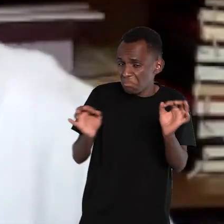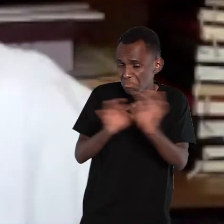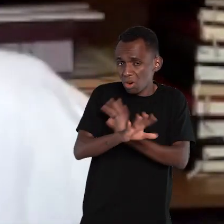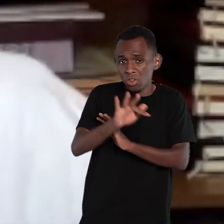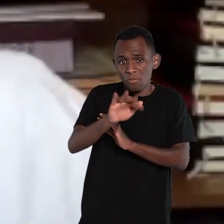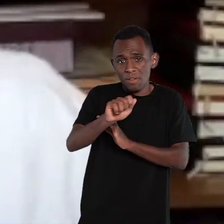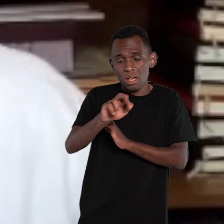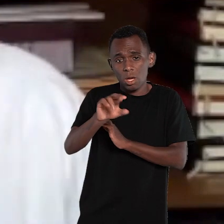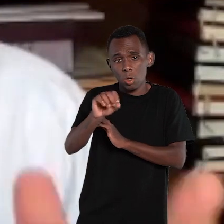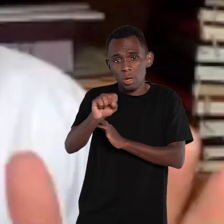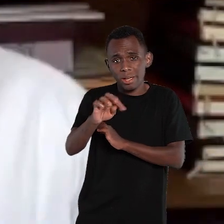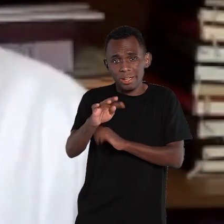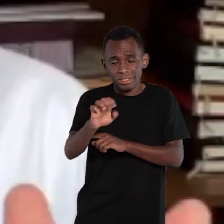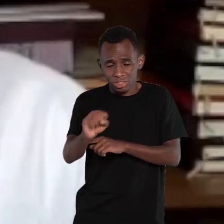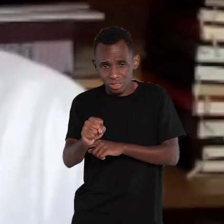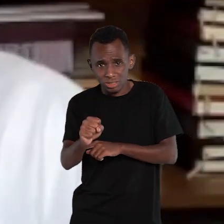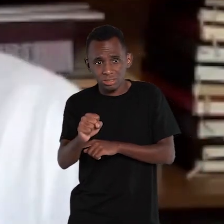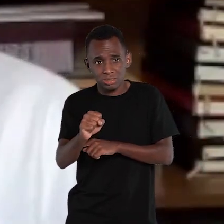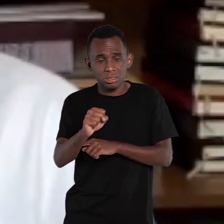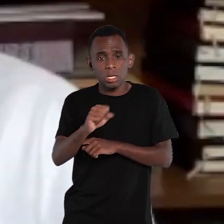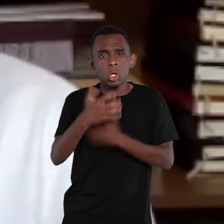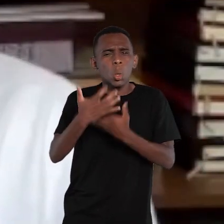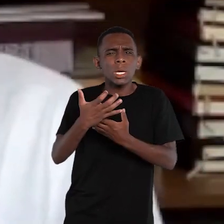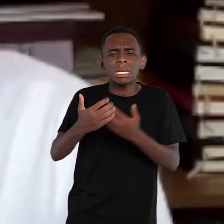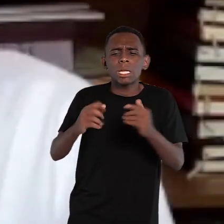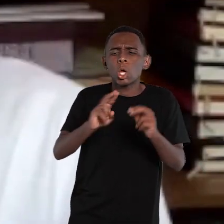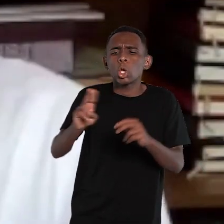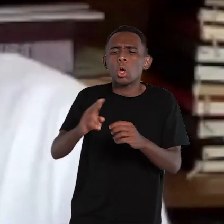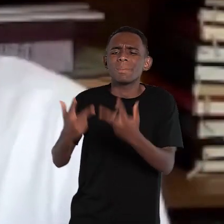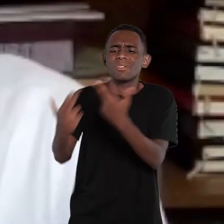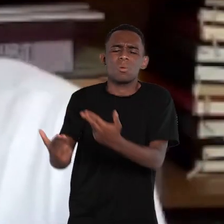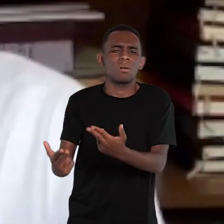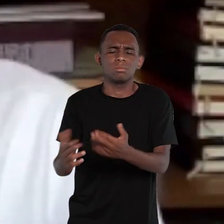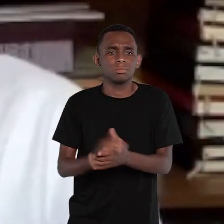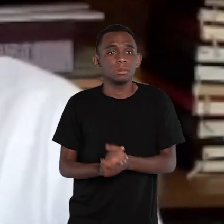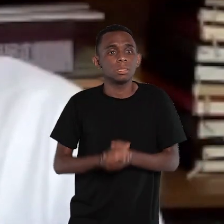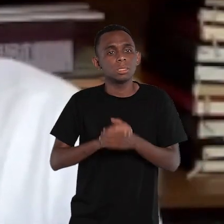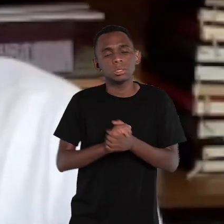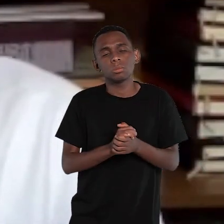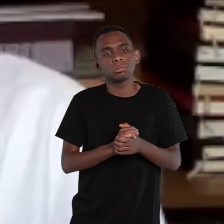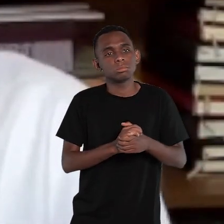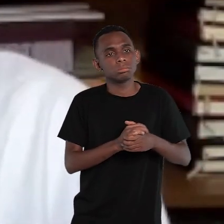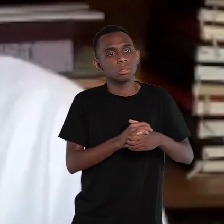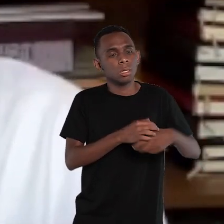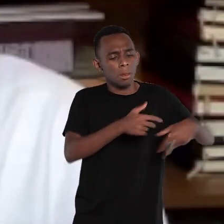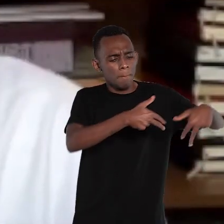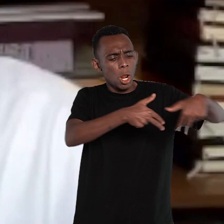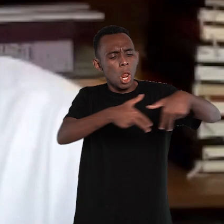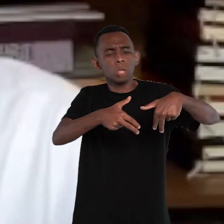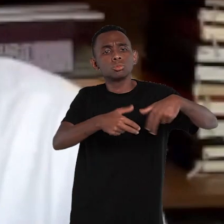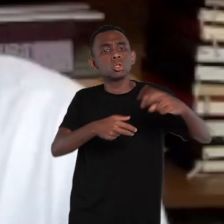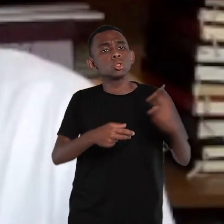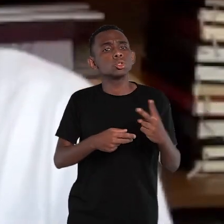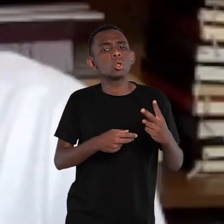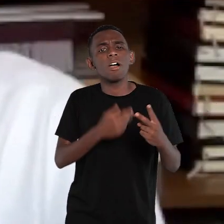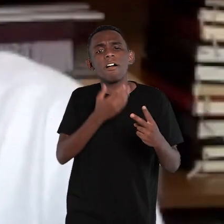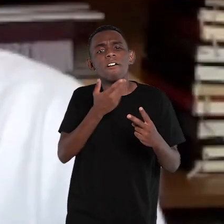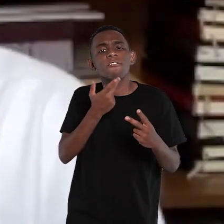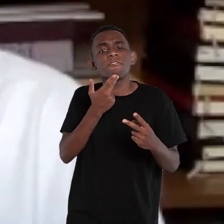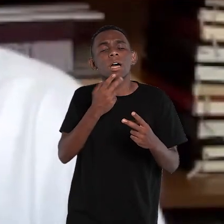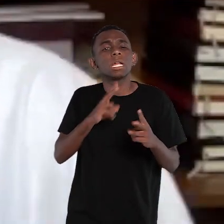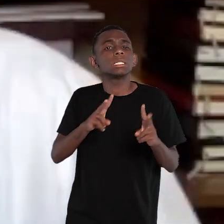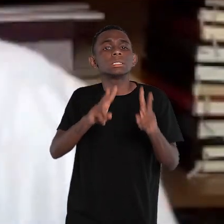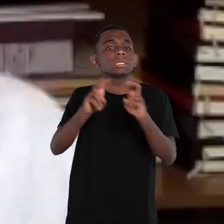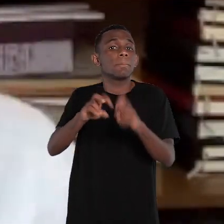Então eu saí do prédio onde eu morava e passaram dois garotos na minha frente, estavam falando da polícia. E um deles